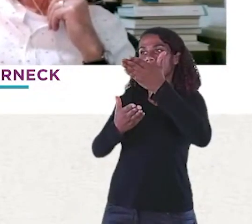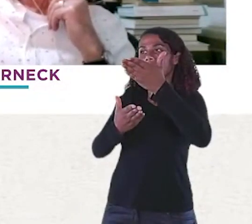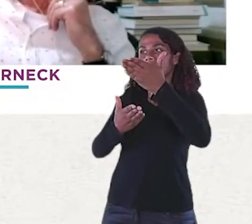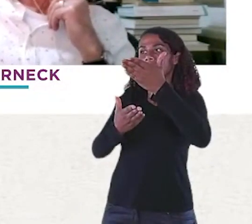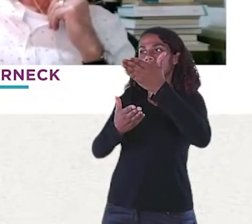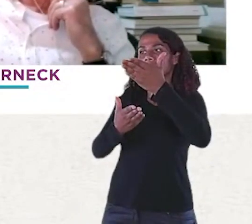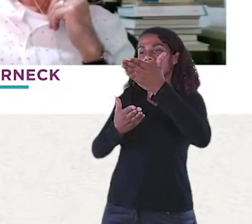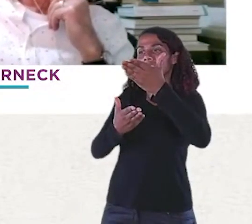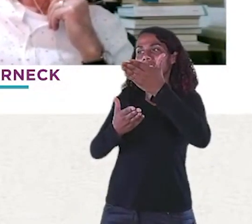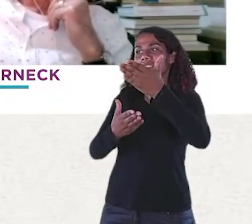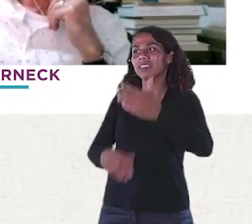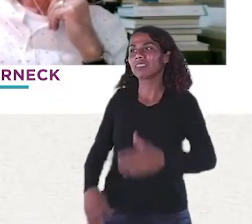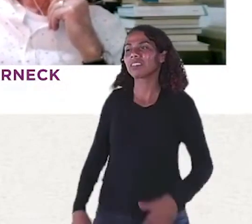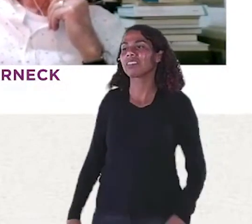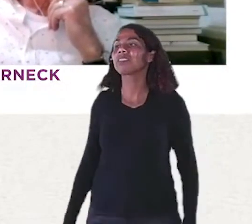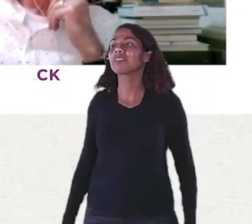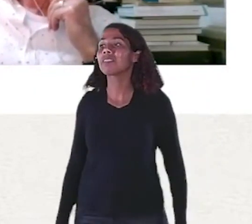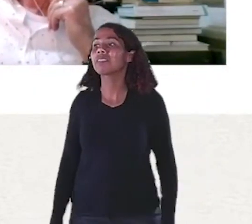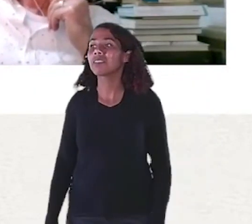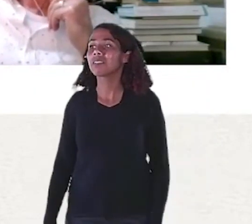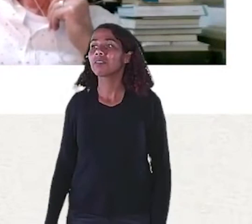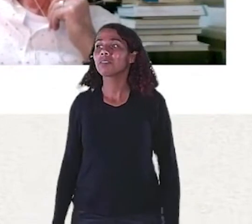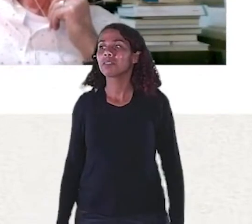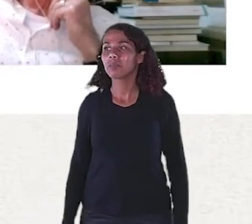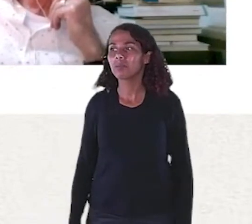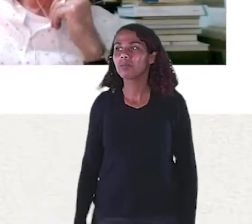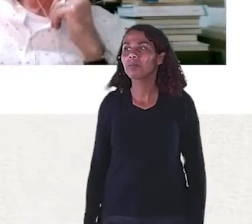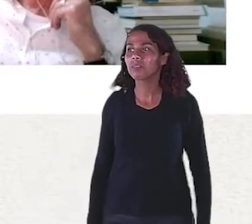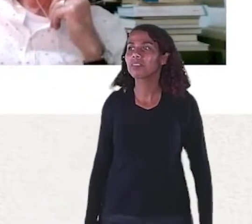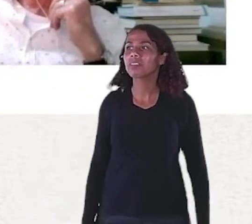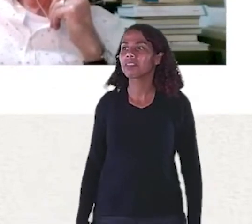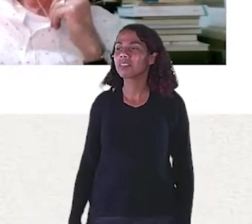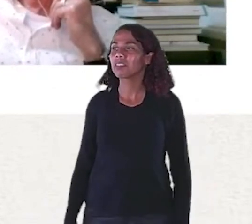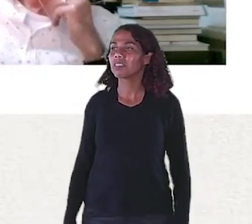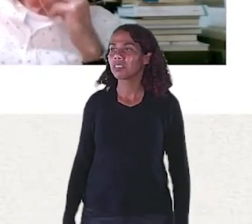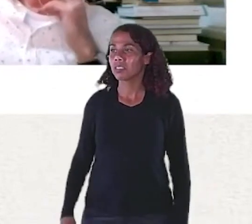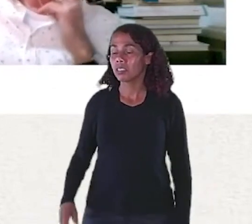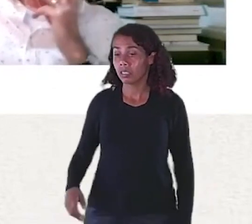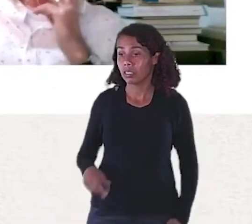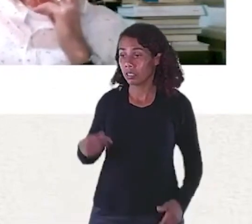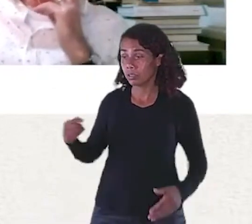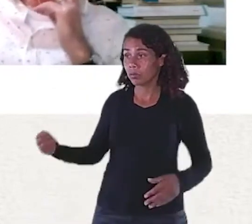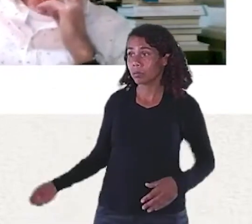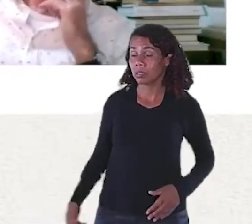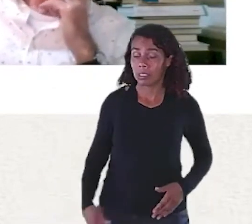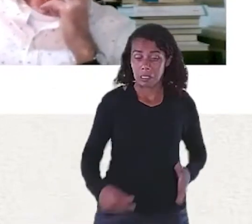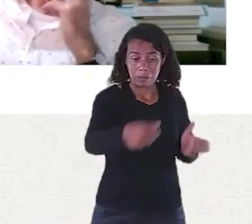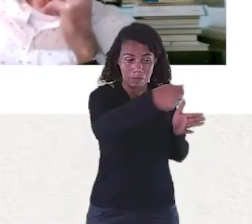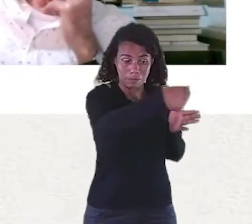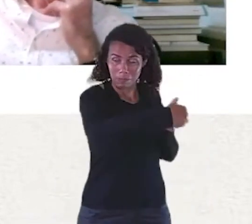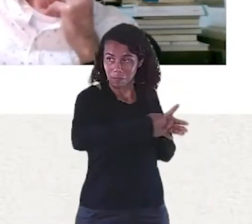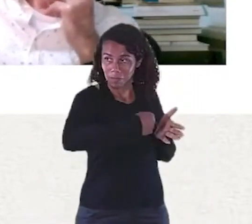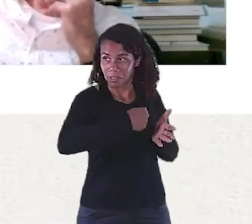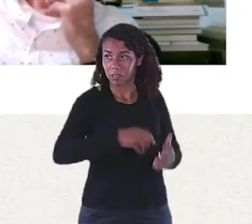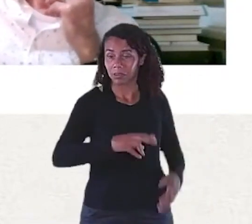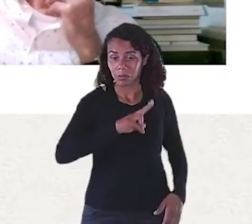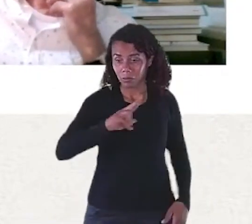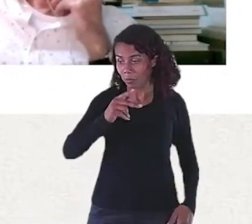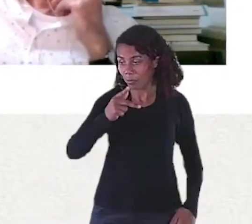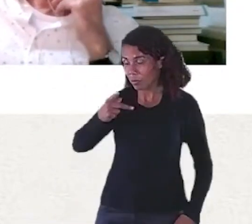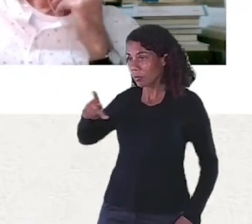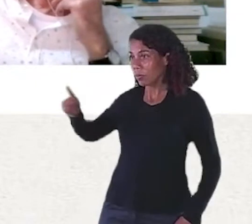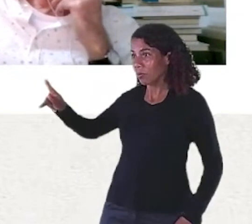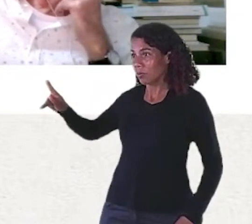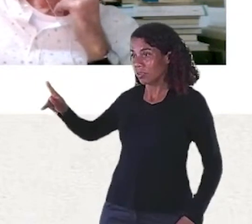como eu sempre faço, Trícia, queria pedir que você falasse o nome do Humberto Werneck para mim em Libras.